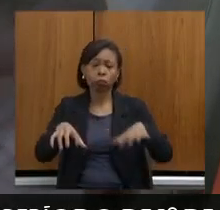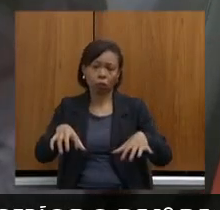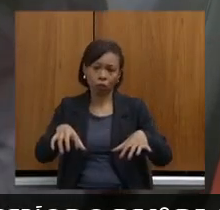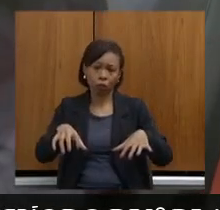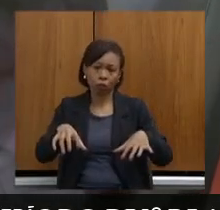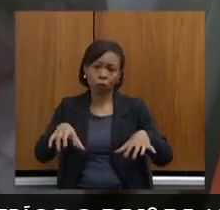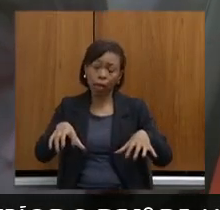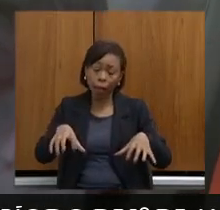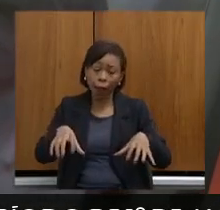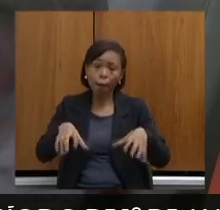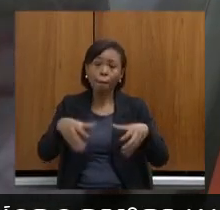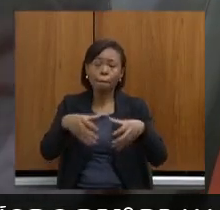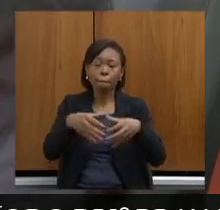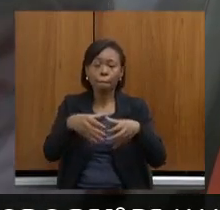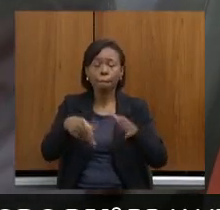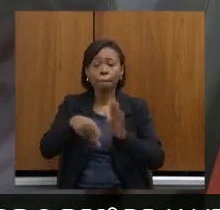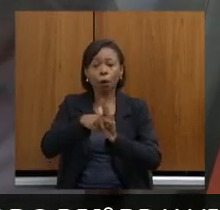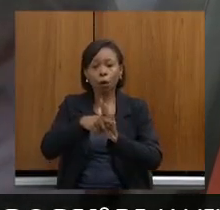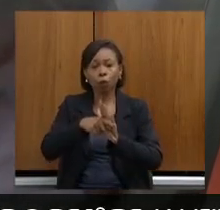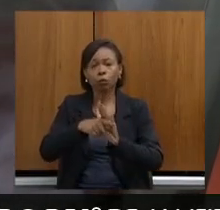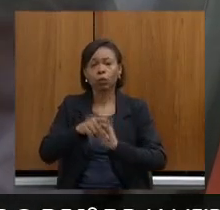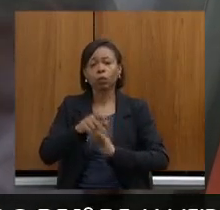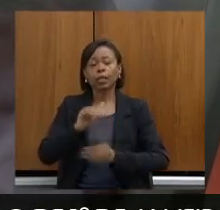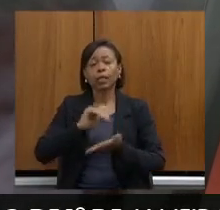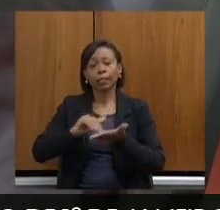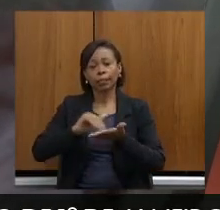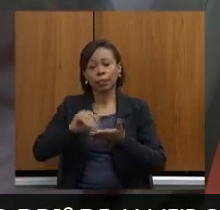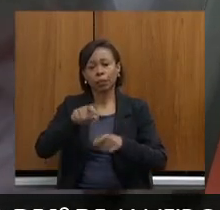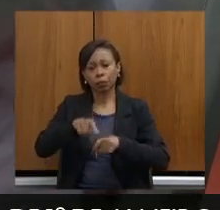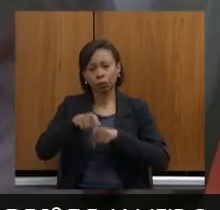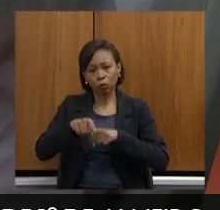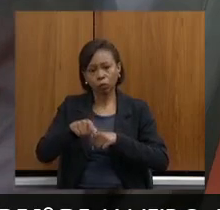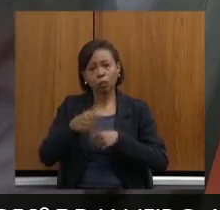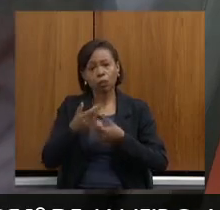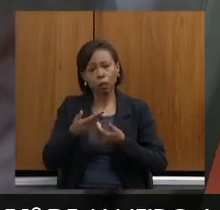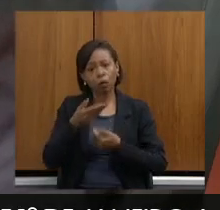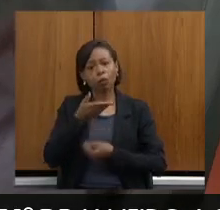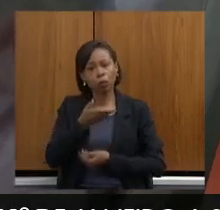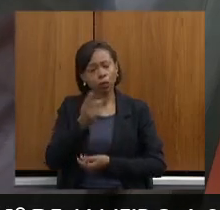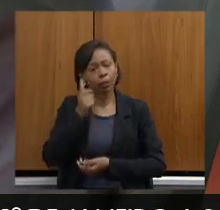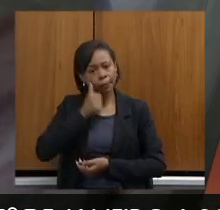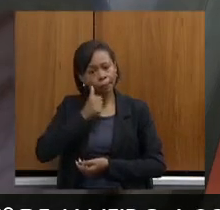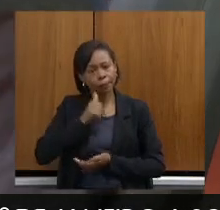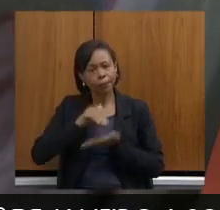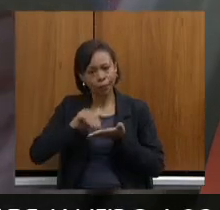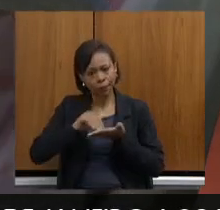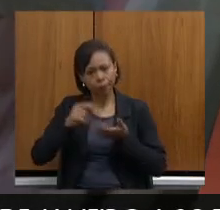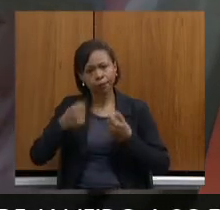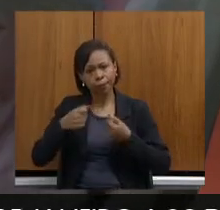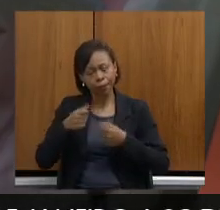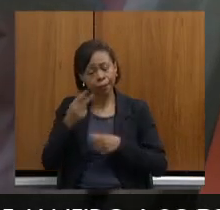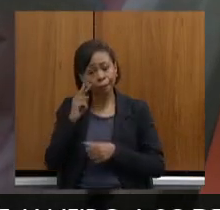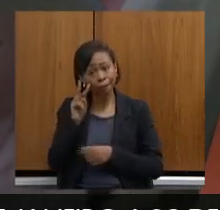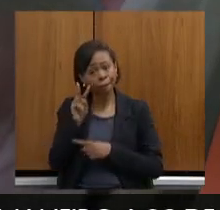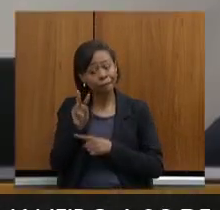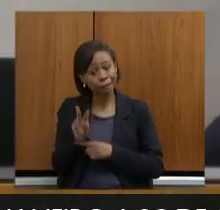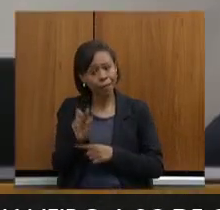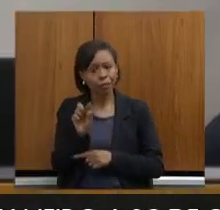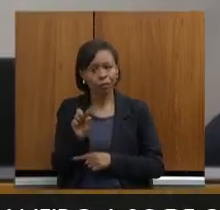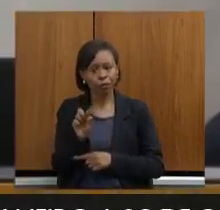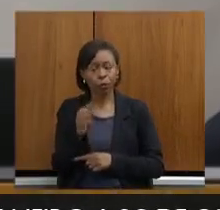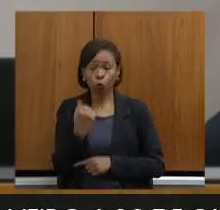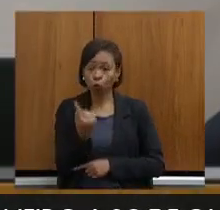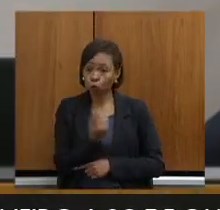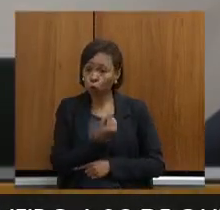secretaria de agricultura a senhora precisa olhar essa questão lá porque nós precisamos ajudar o